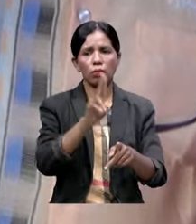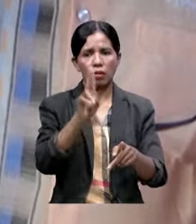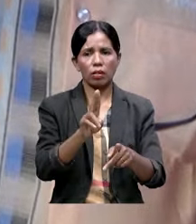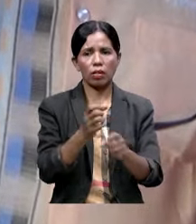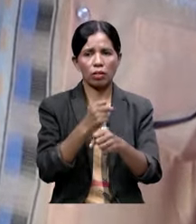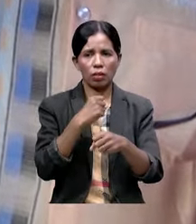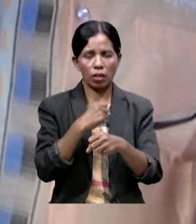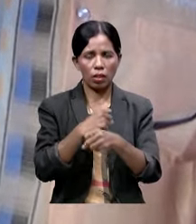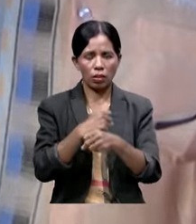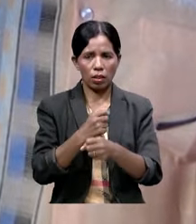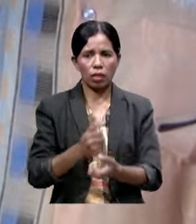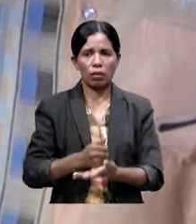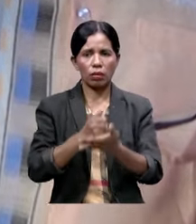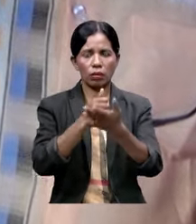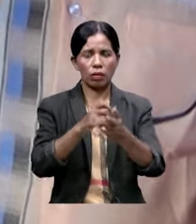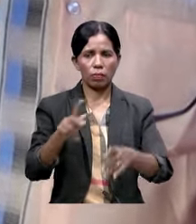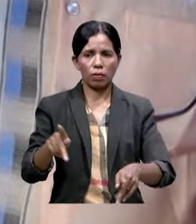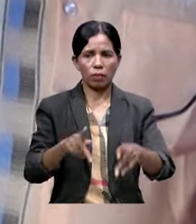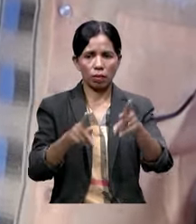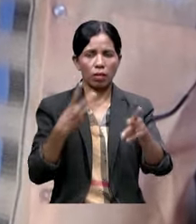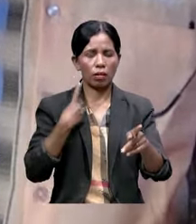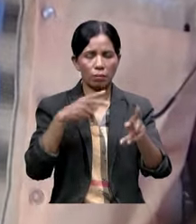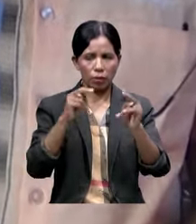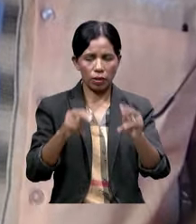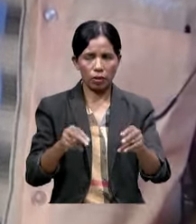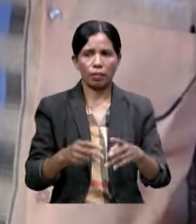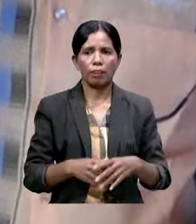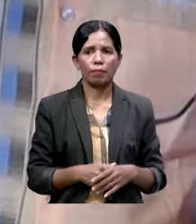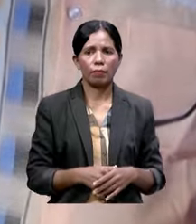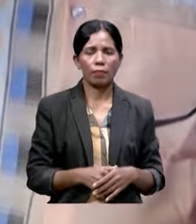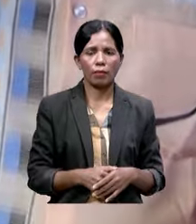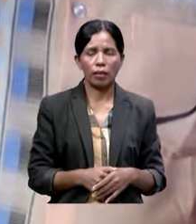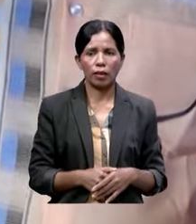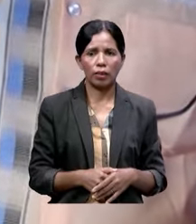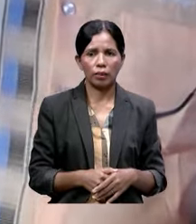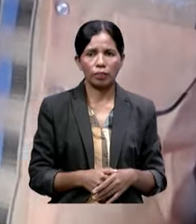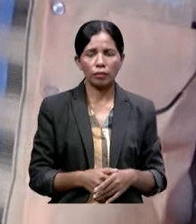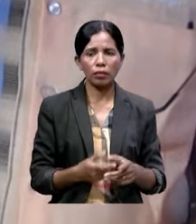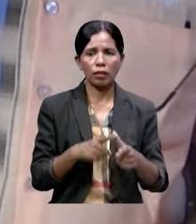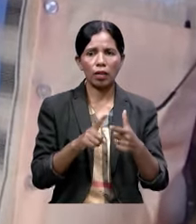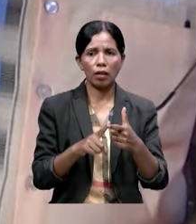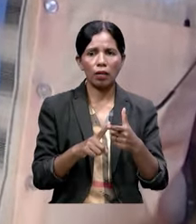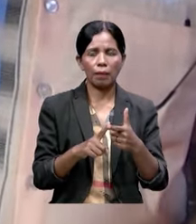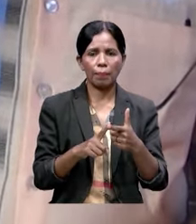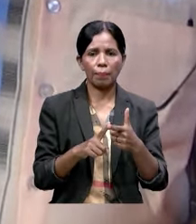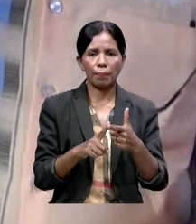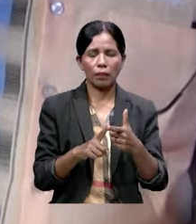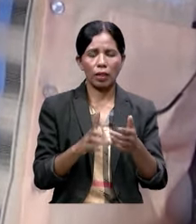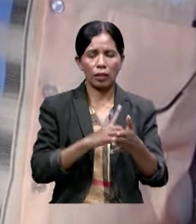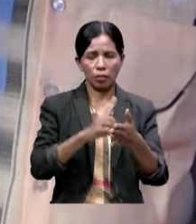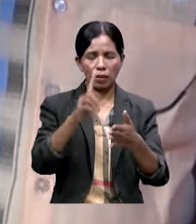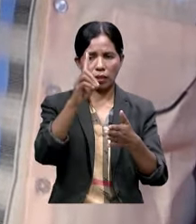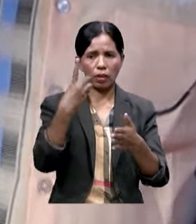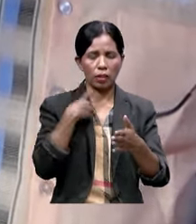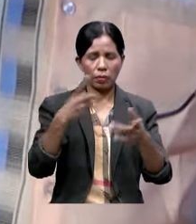atuar o atendimento ba público, já nem mas também precisa ser atuado. E idane de depois idane a semana ida a missa